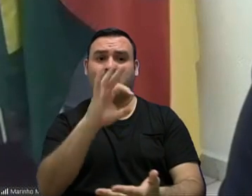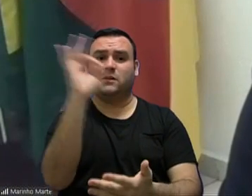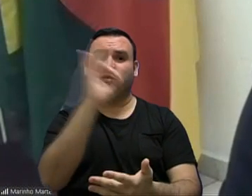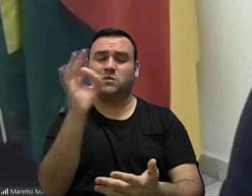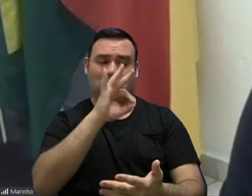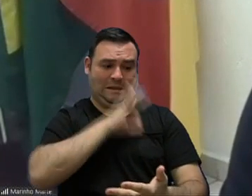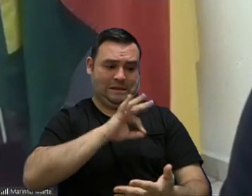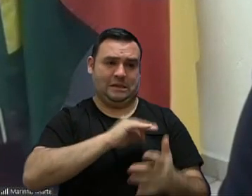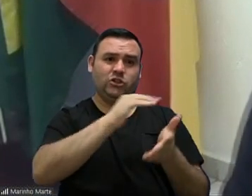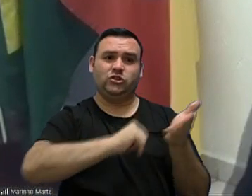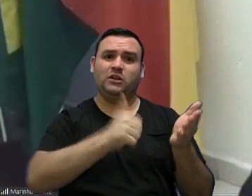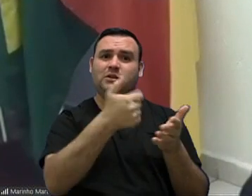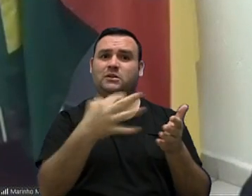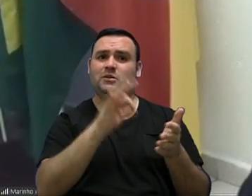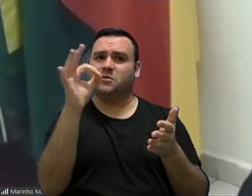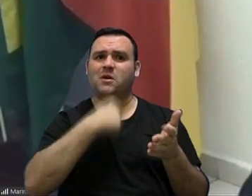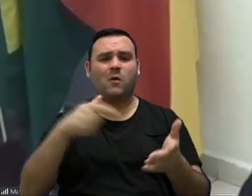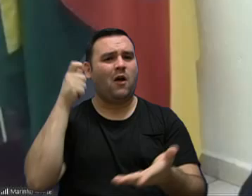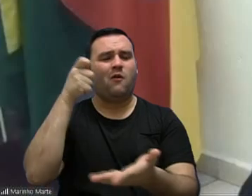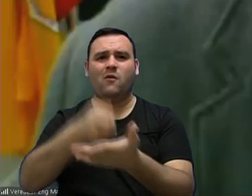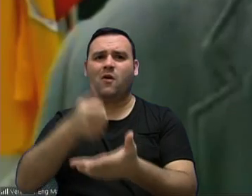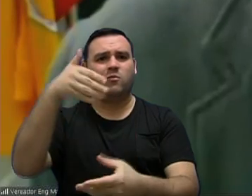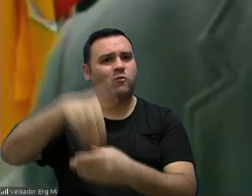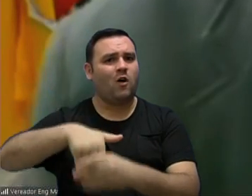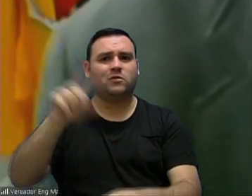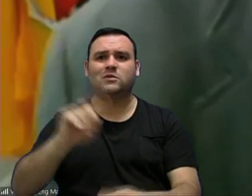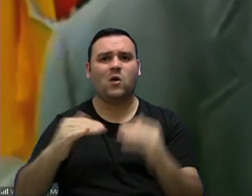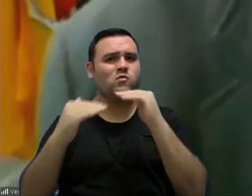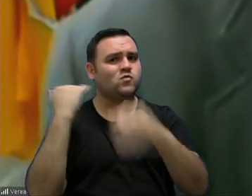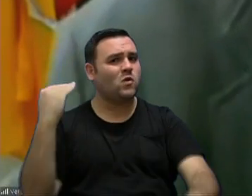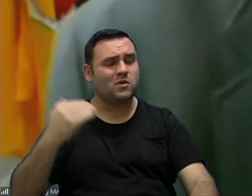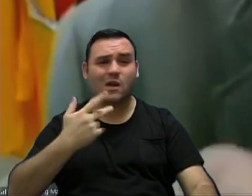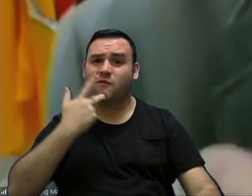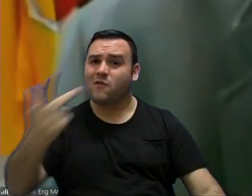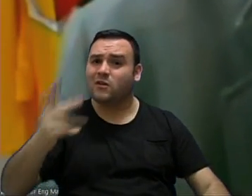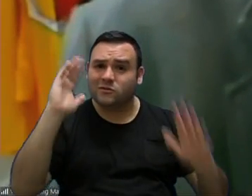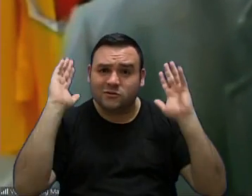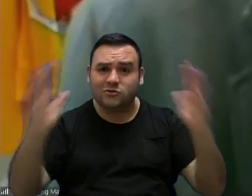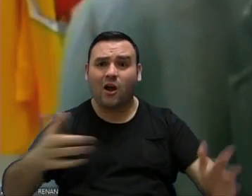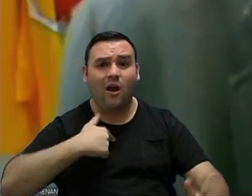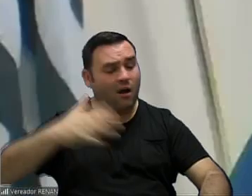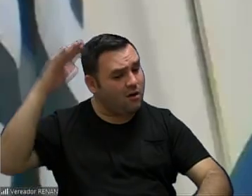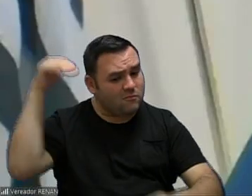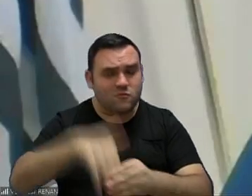14%. Eu não voto esse projeto. Já estou dizendo, não voto.